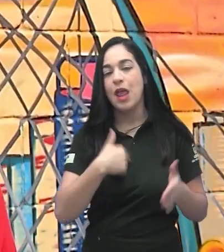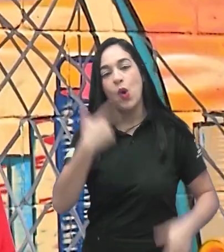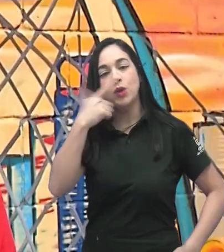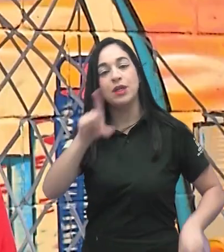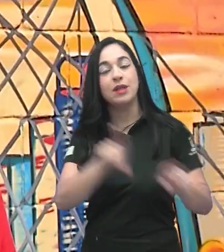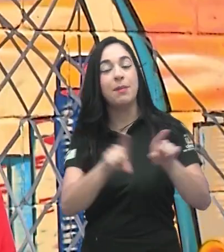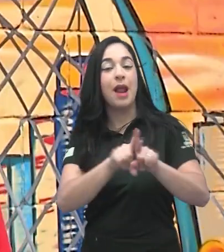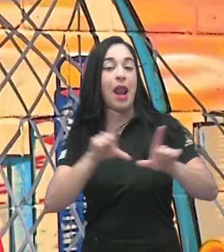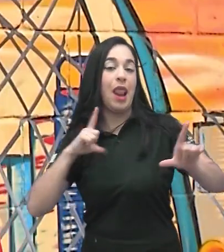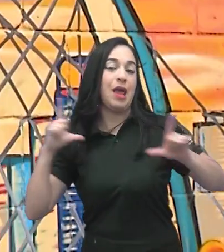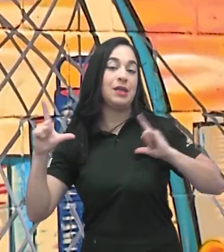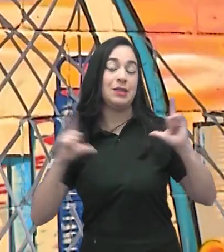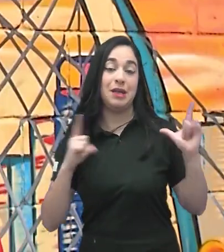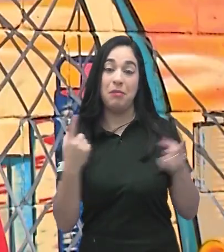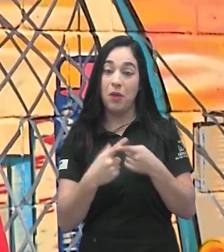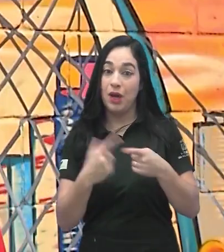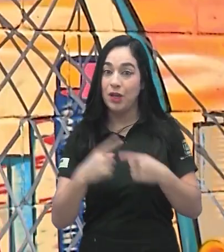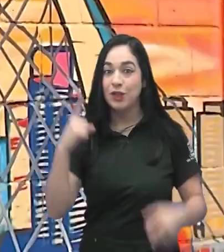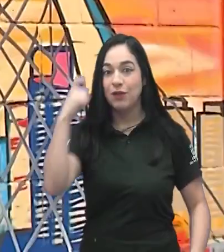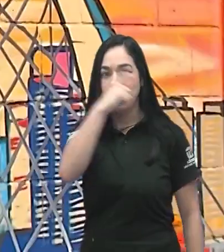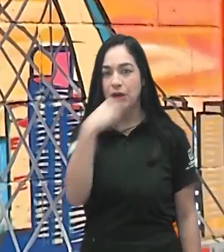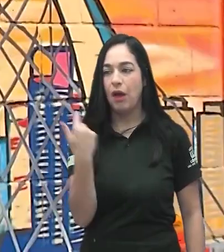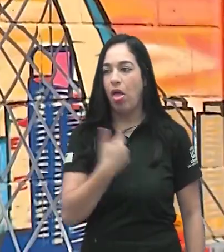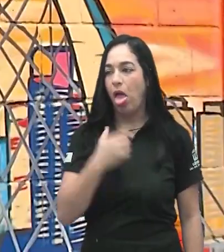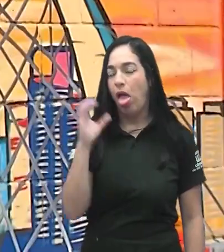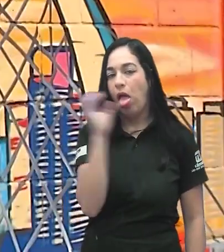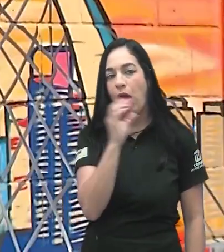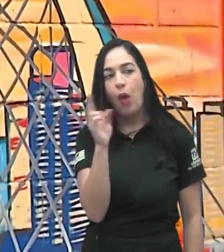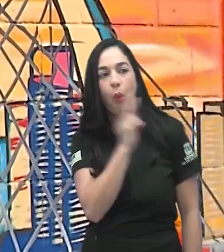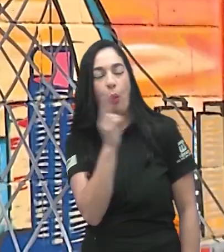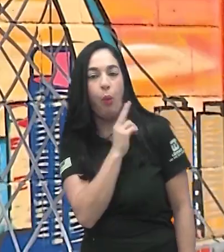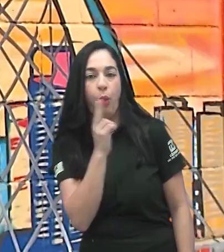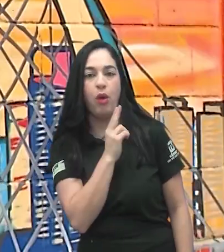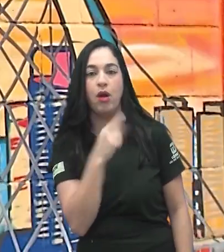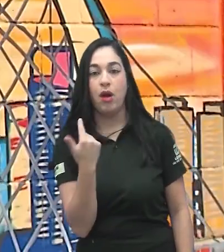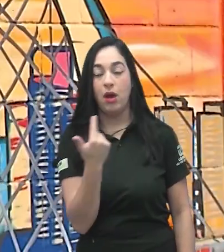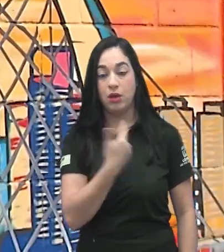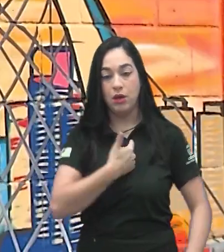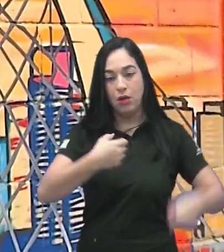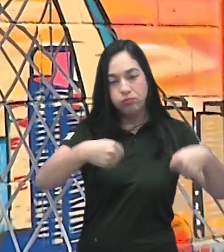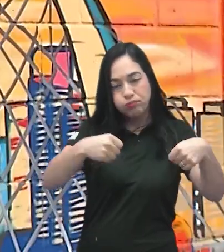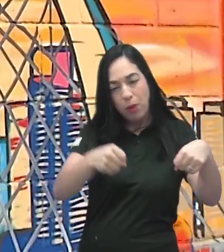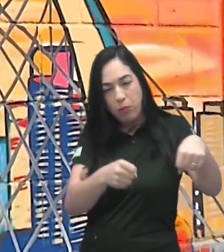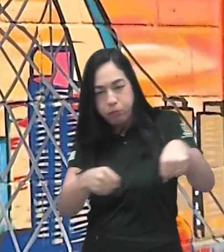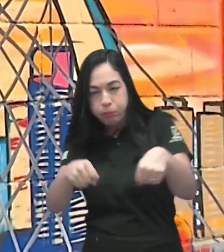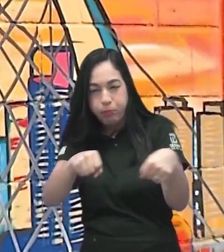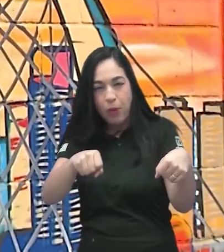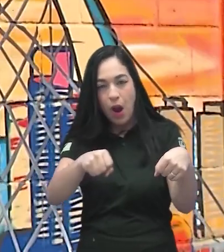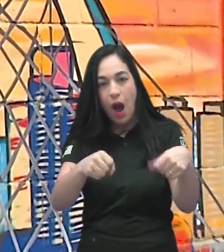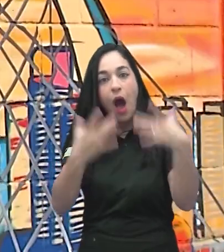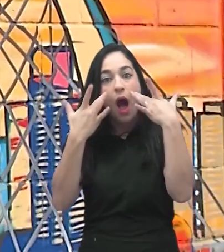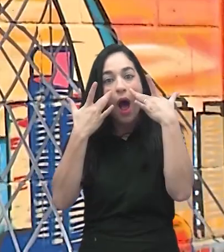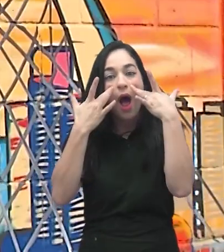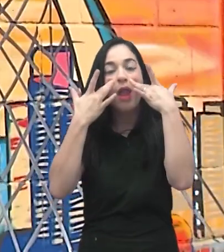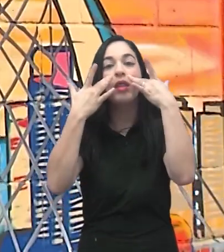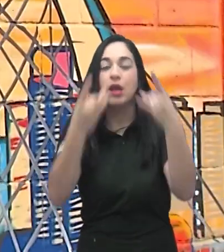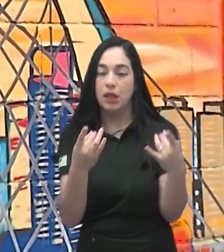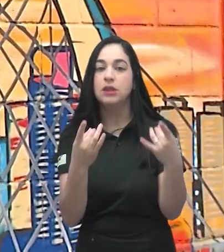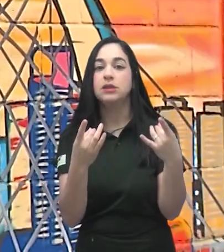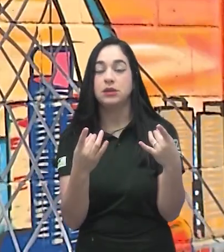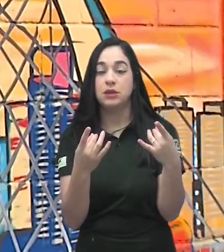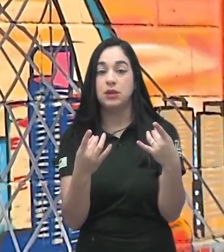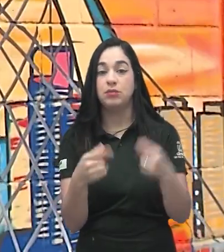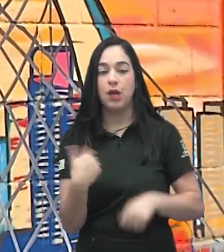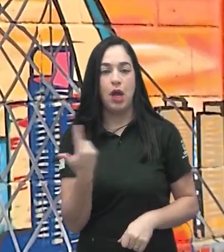algum tipo de lazer, que hoje em dia está muito difícil. Correria total, né? Porque quando a gente está no trânsito é atenção total, a adrenalina